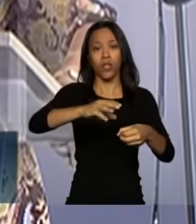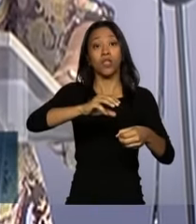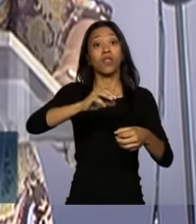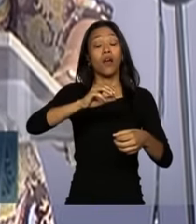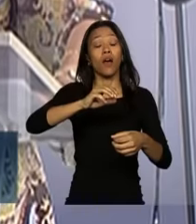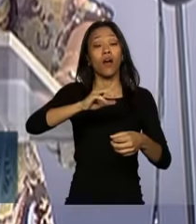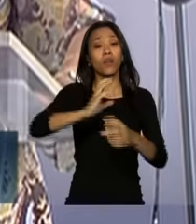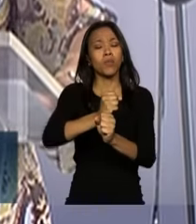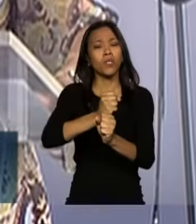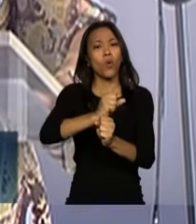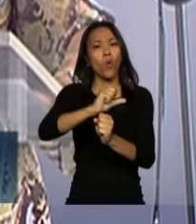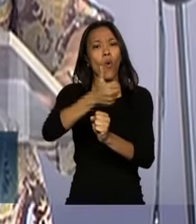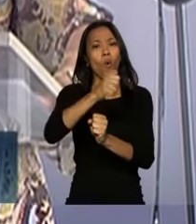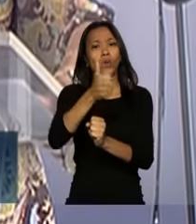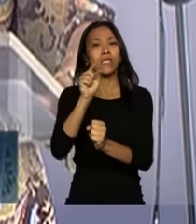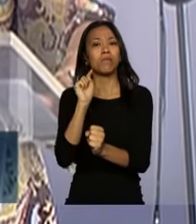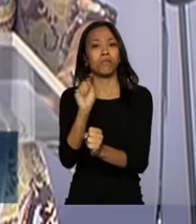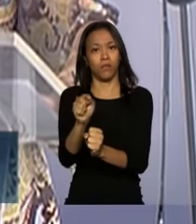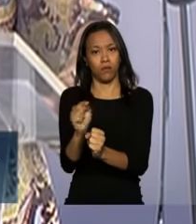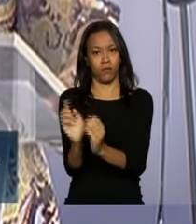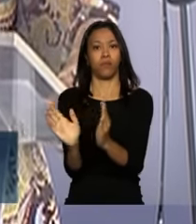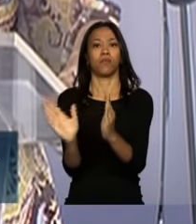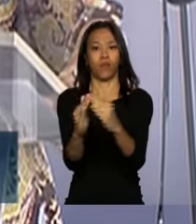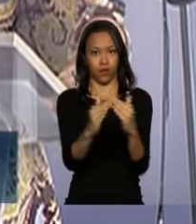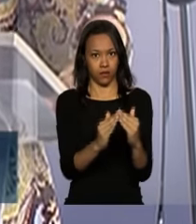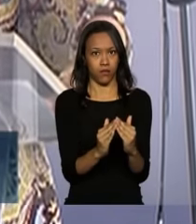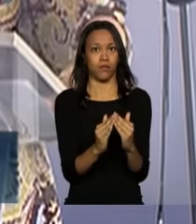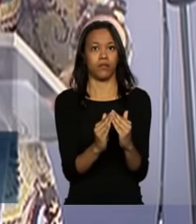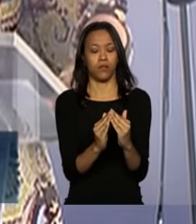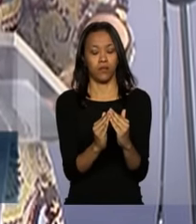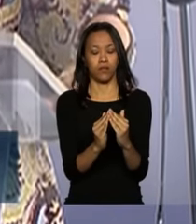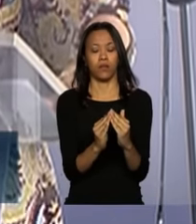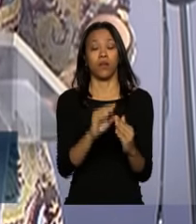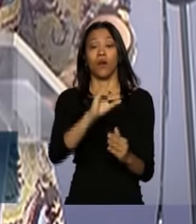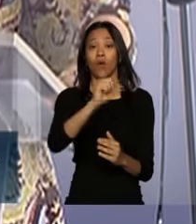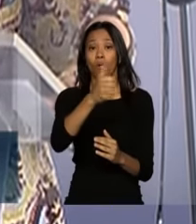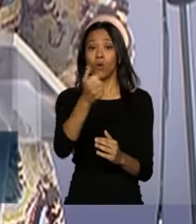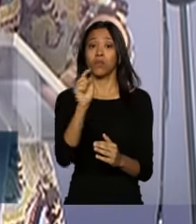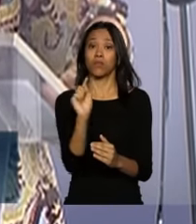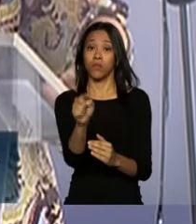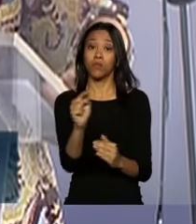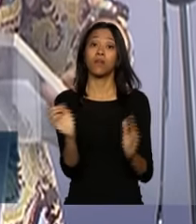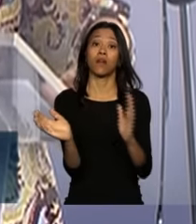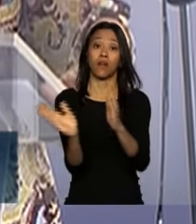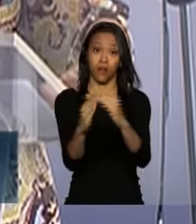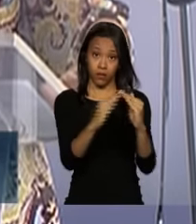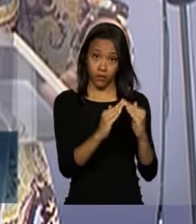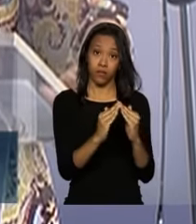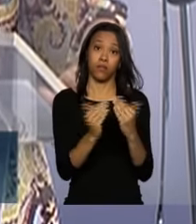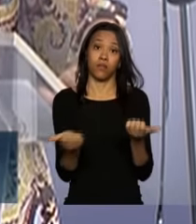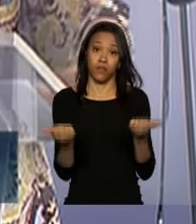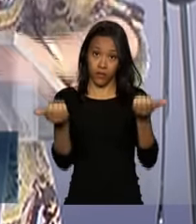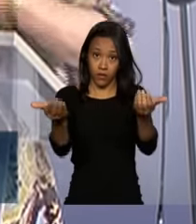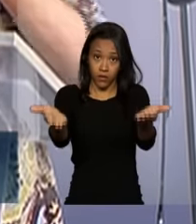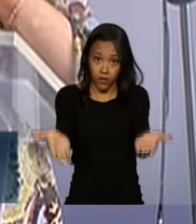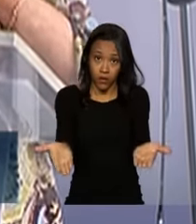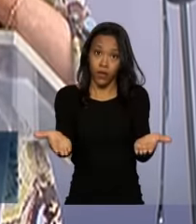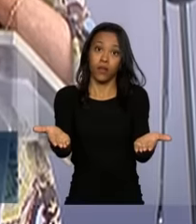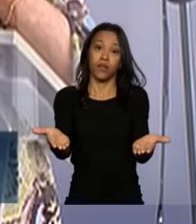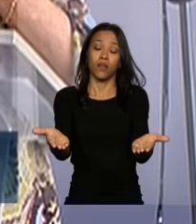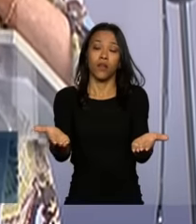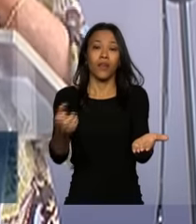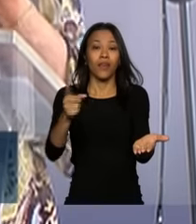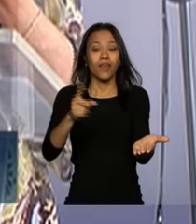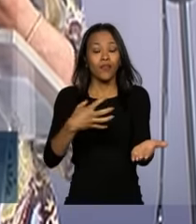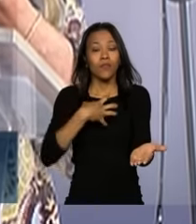mil moradias. 11 mil moradias é algo que eu